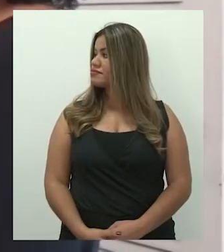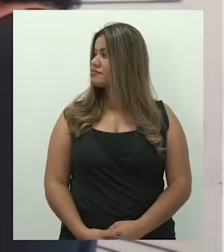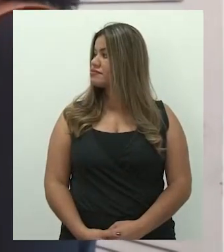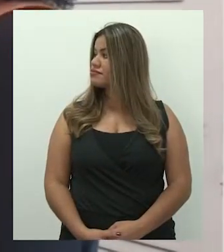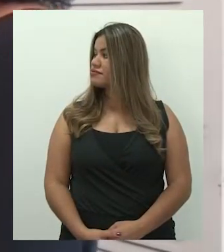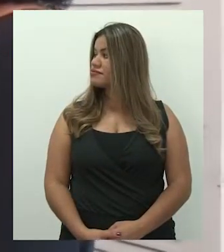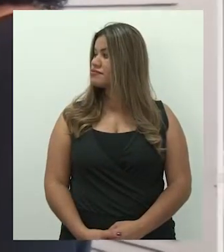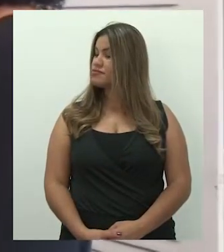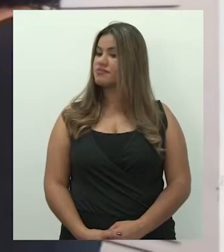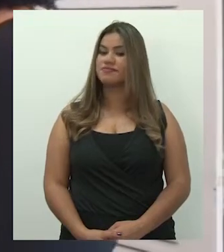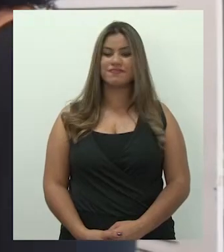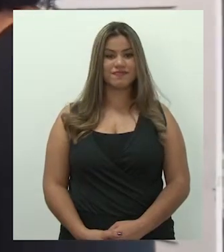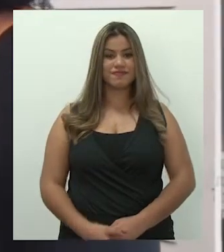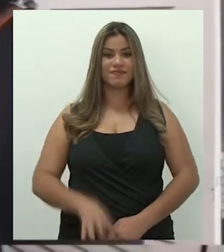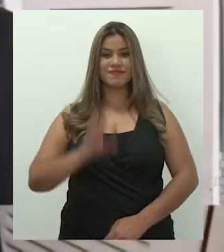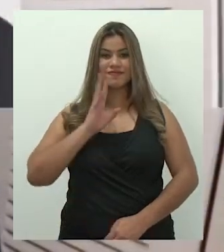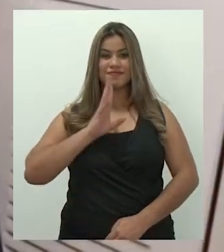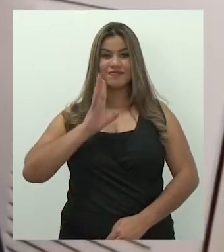Certo? Então, vamos começar?